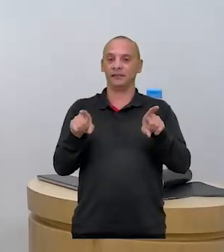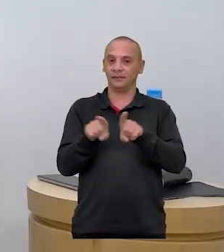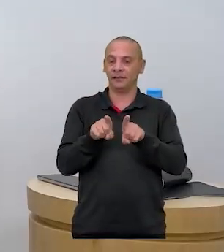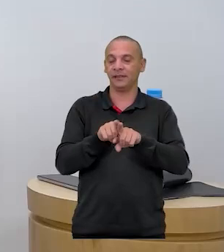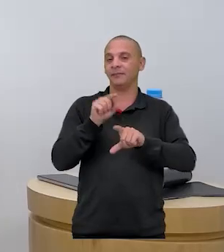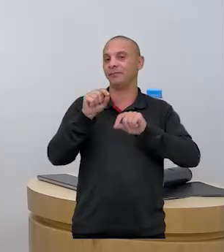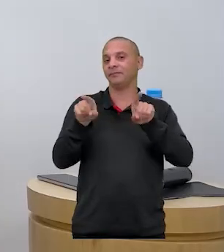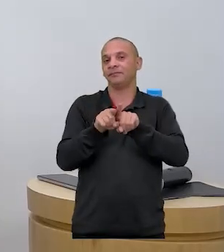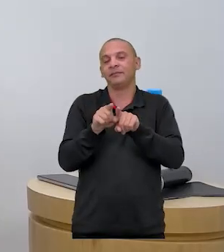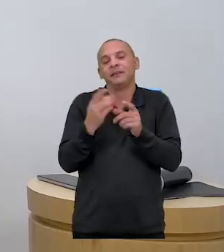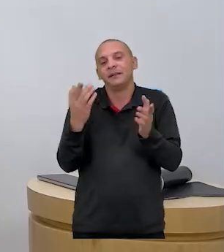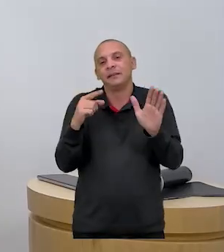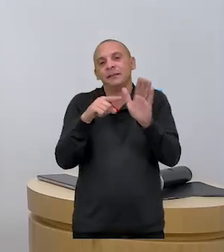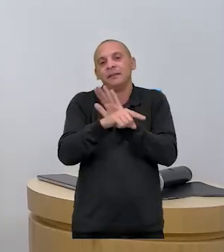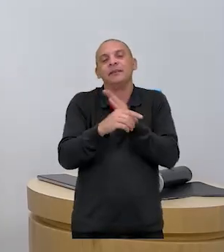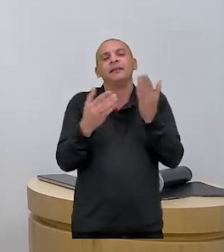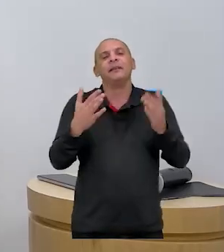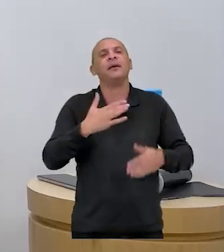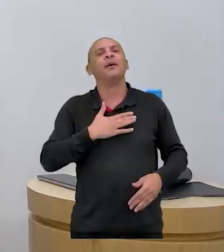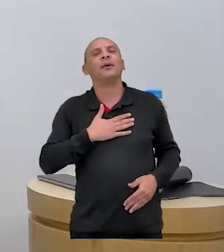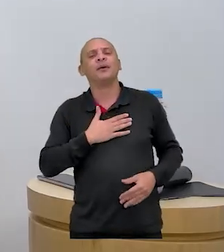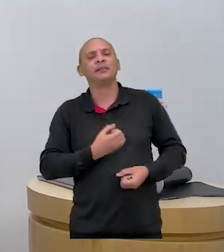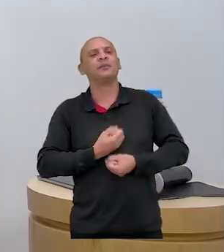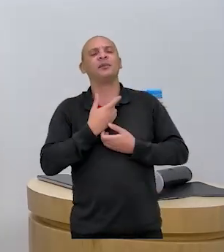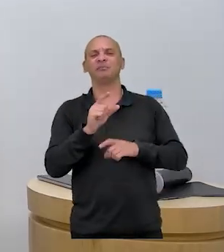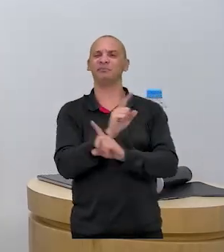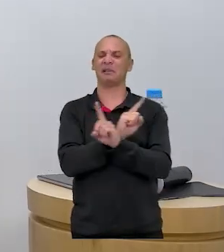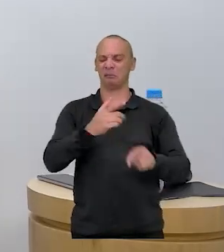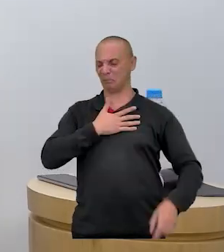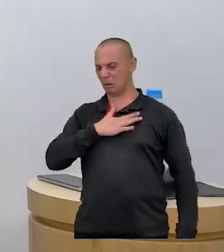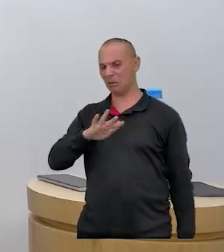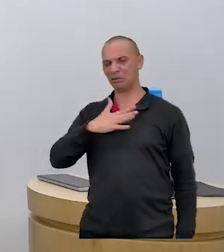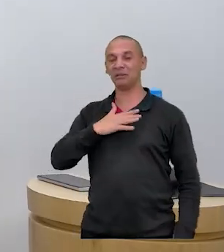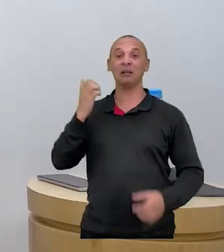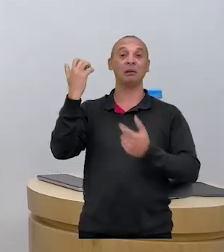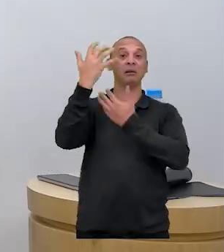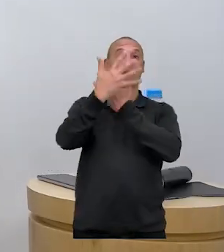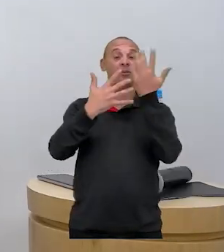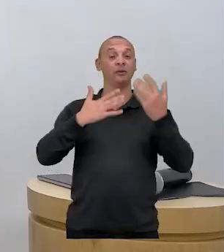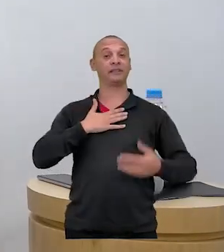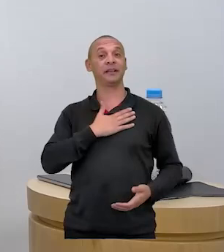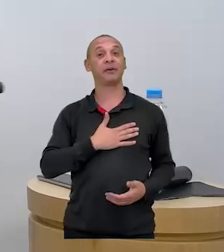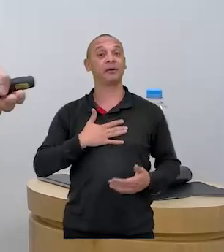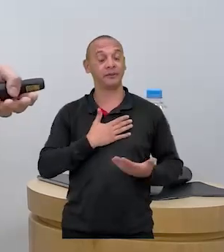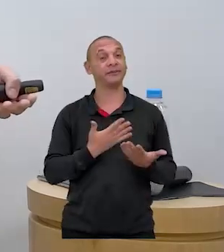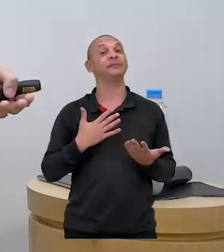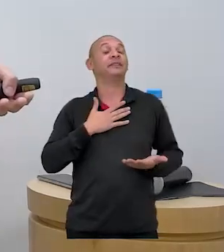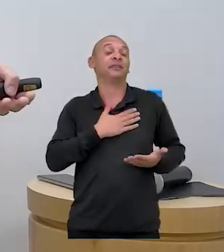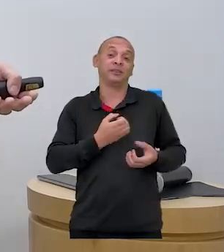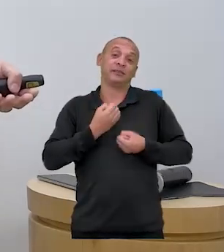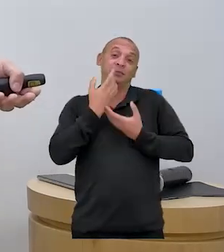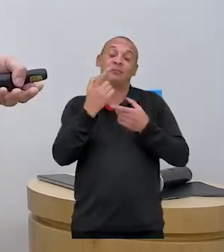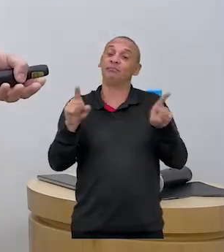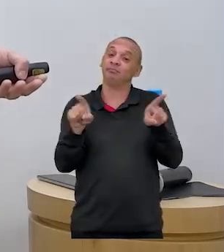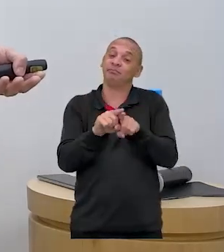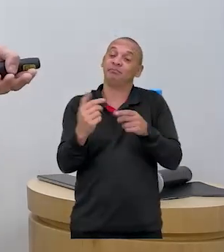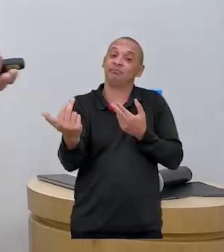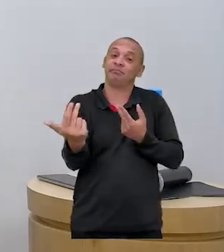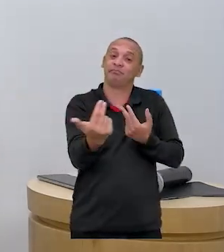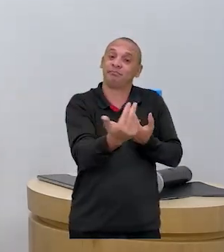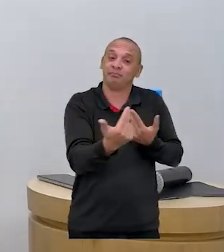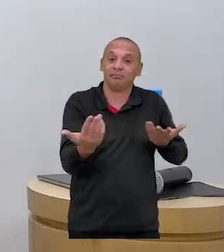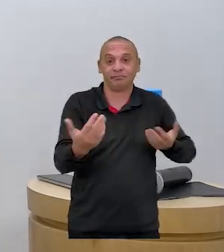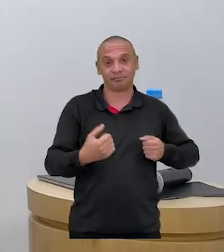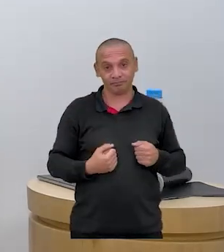verdade, pergunta pro pessoal, mas você gosta de poema? Eu não gosto de poesia não, de música eu gosto. Então gosta de poema. Então eu gosto de poema. Exato. Porque,